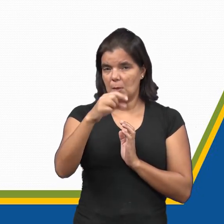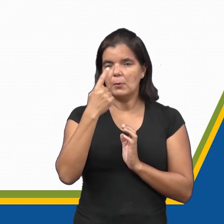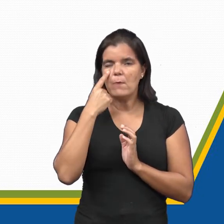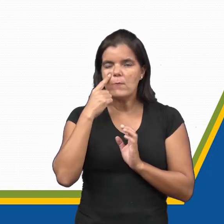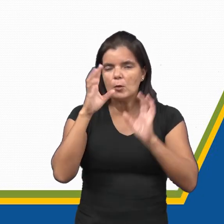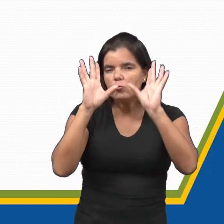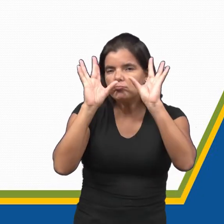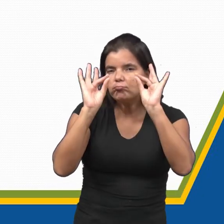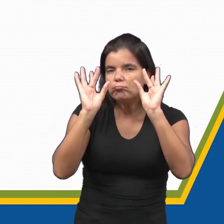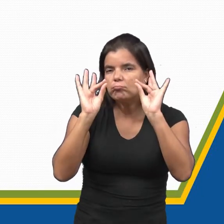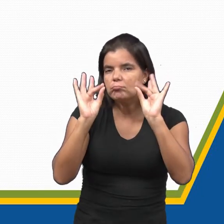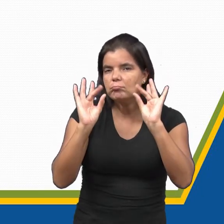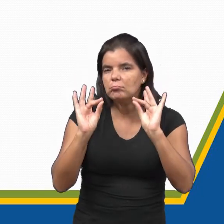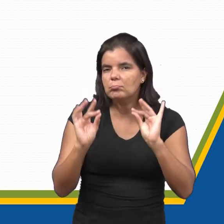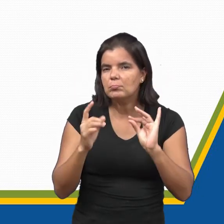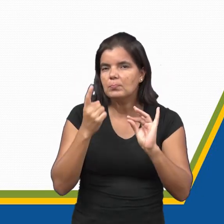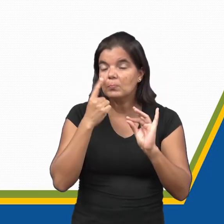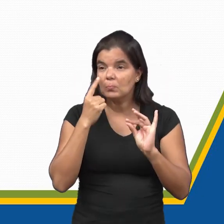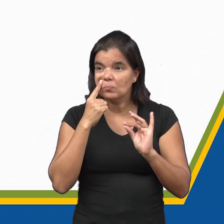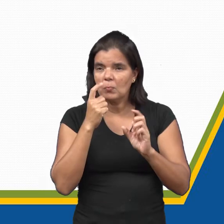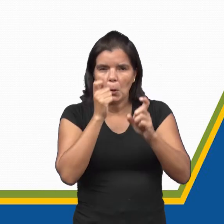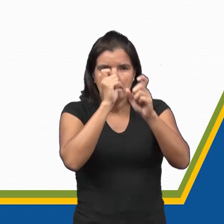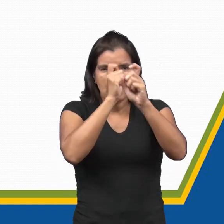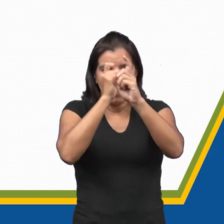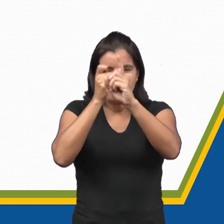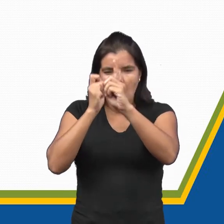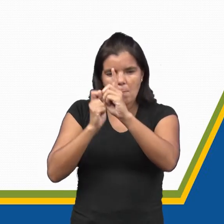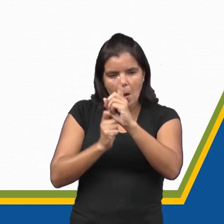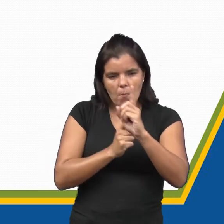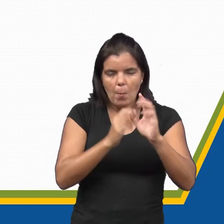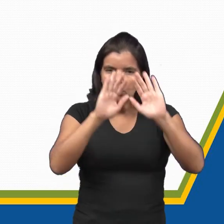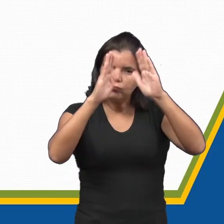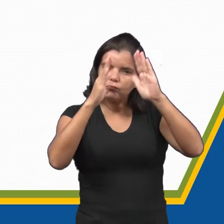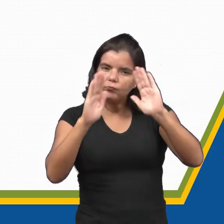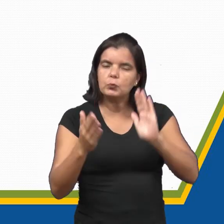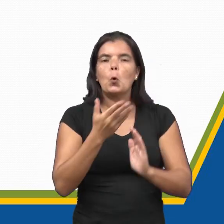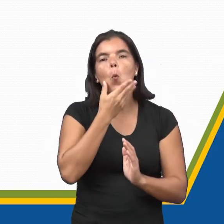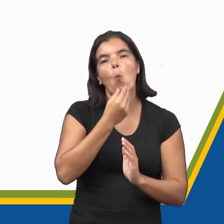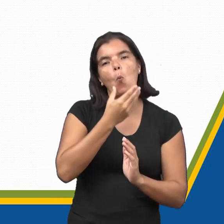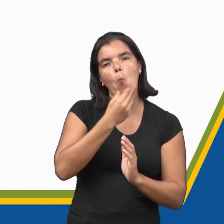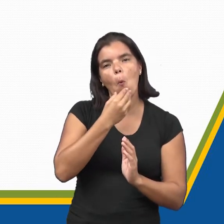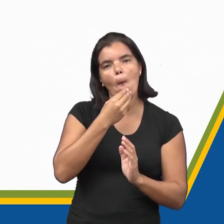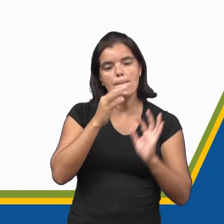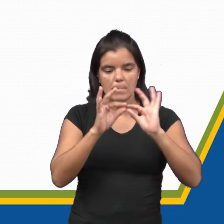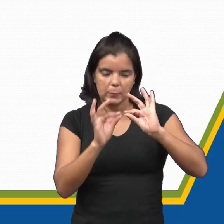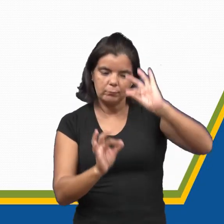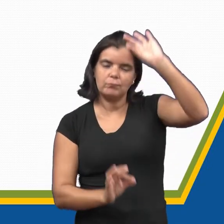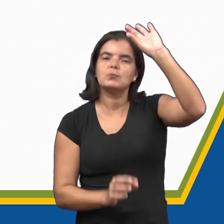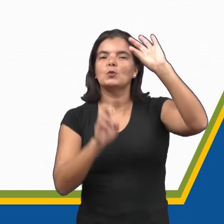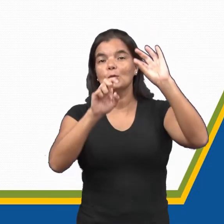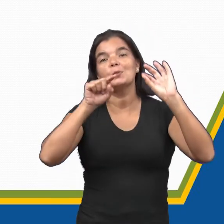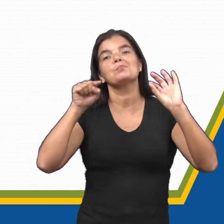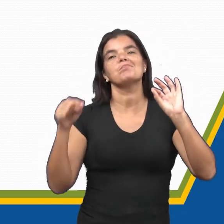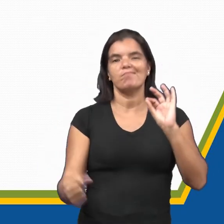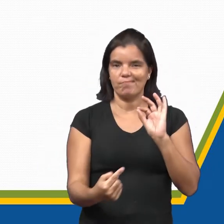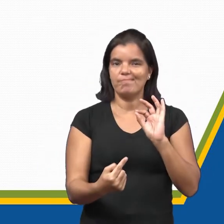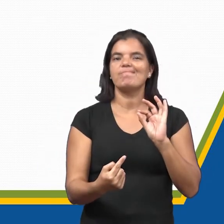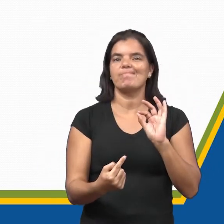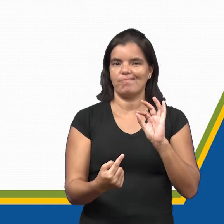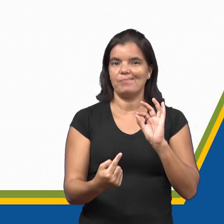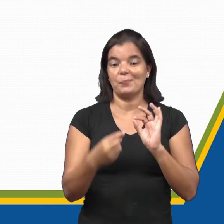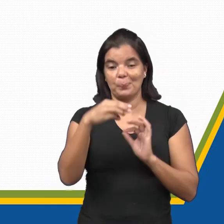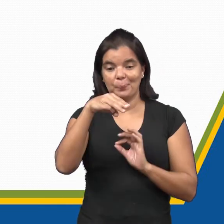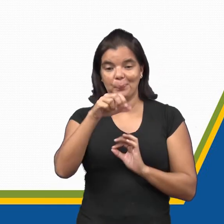detalhes. Imaginem você esculpir um homem de 5 metros de altura no